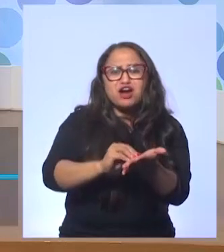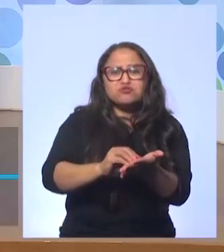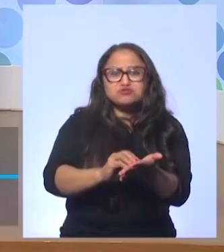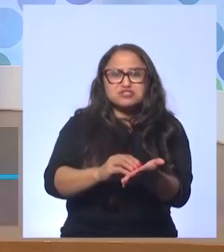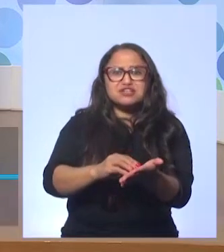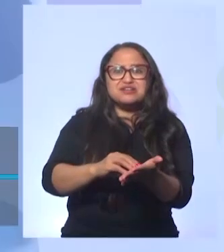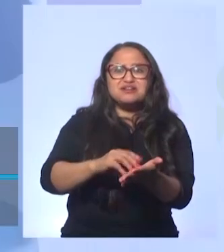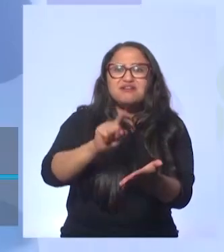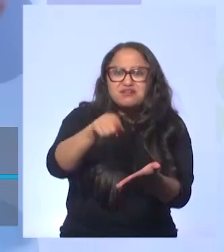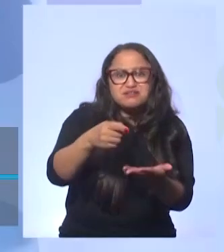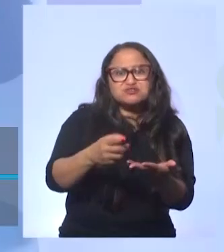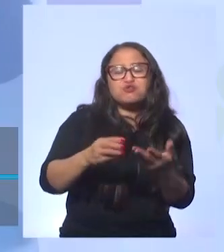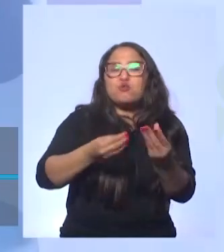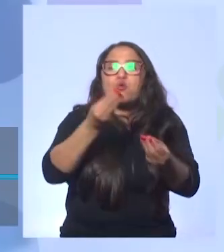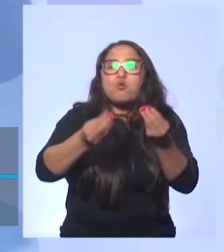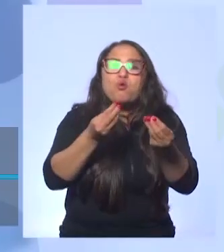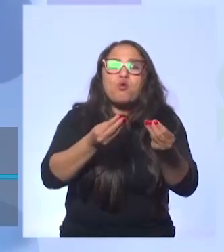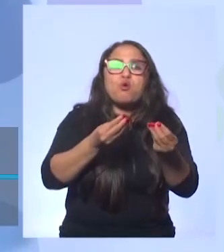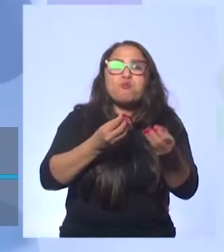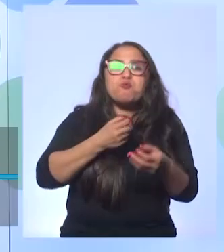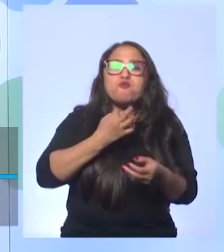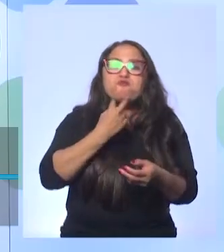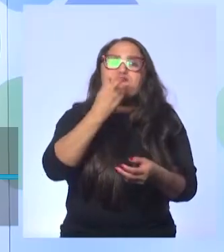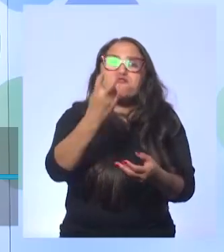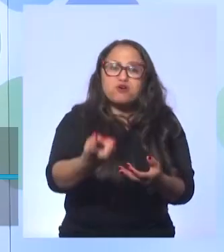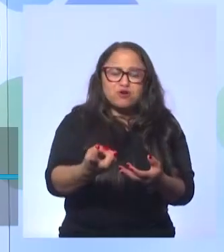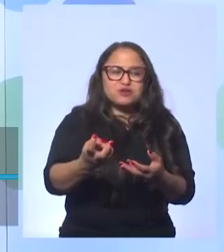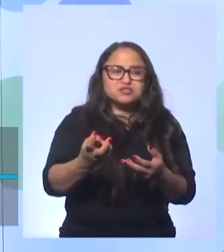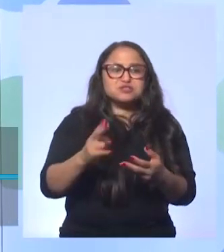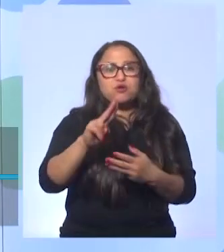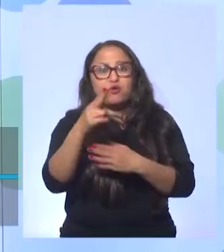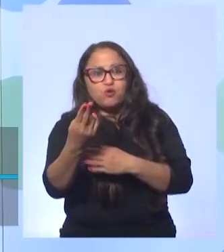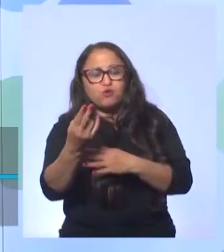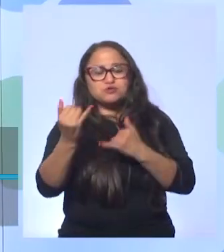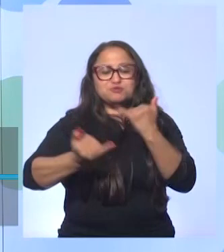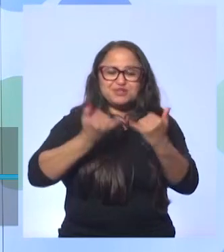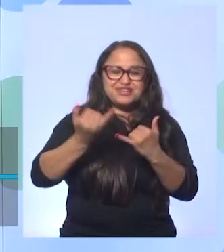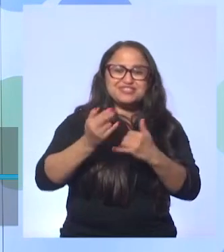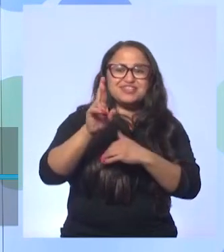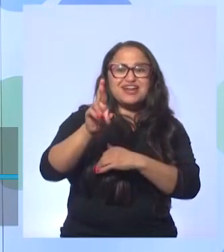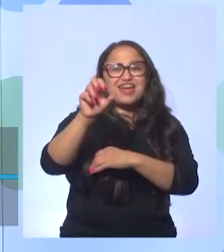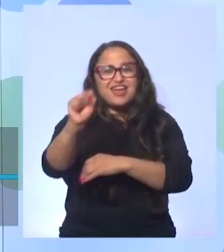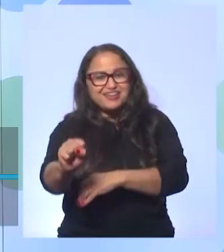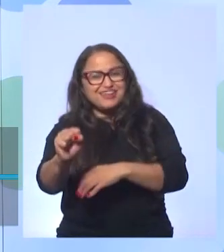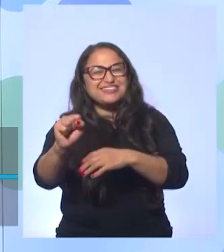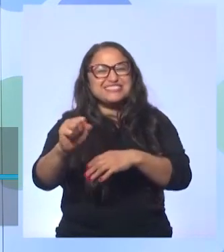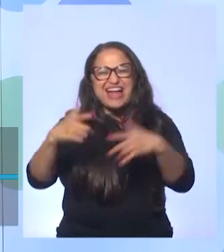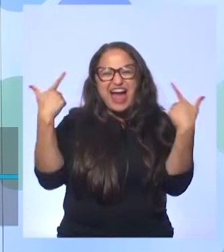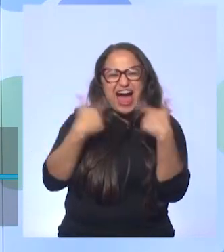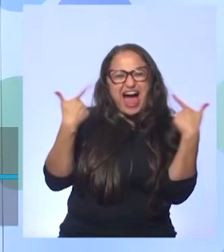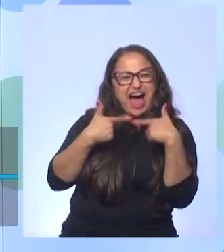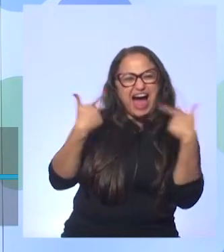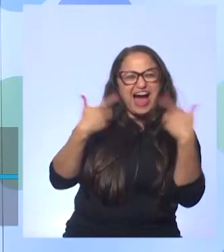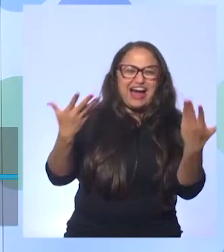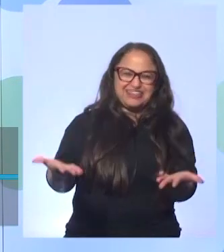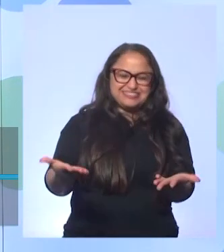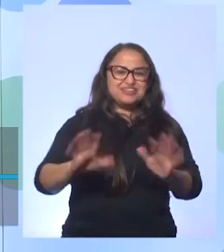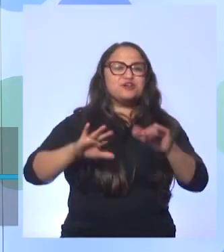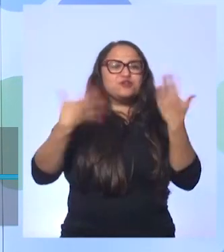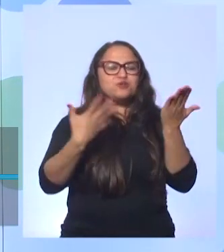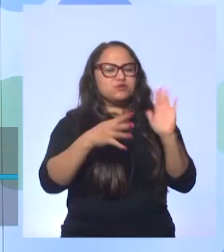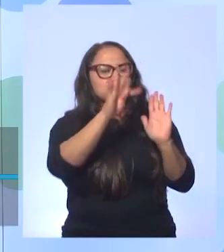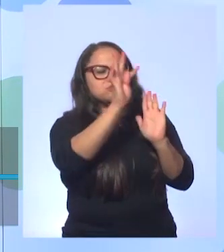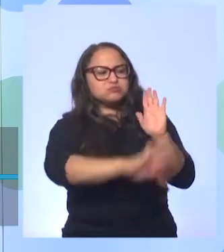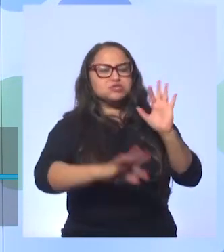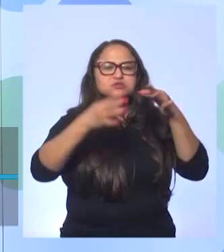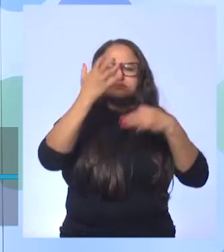Então, às vezes fala uma coisa, parece que é outra. De brincadeira, sim. RS, é engraçado, é divertido. No texto, quando é uma redação séria,